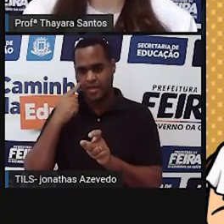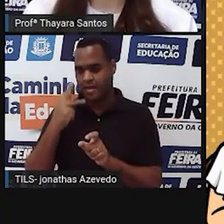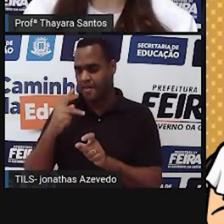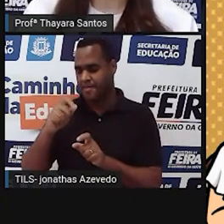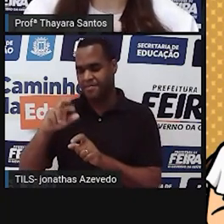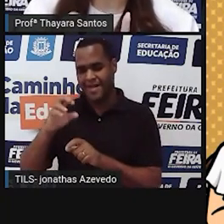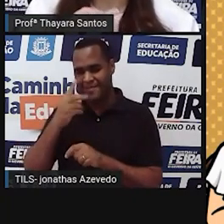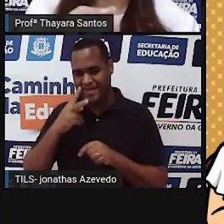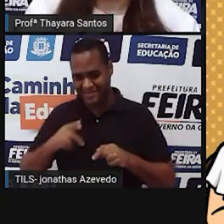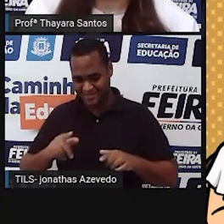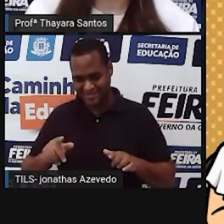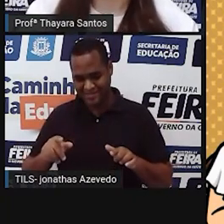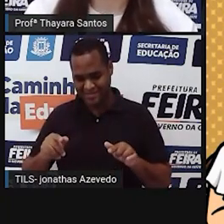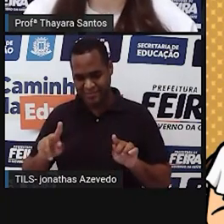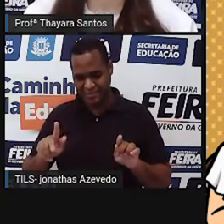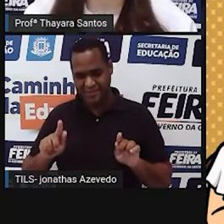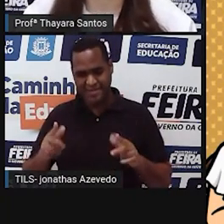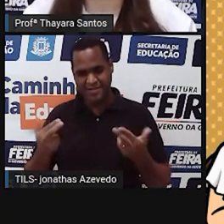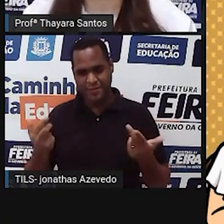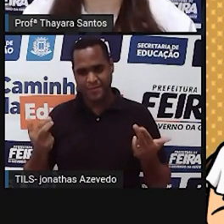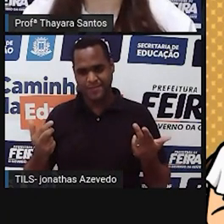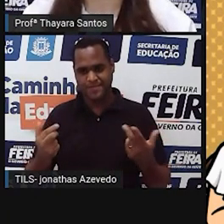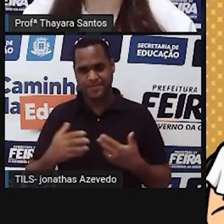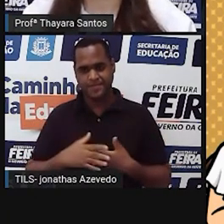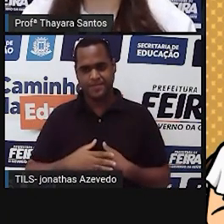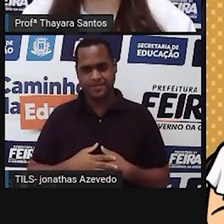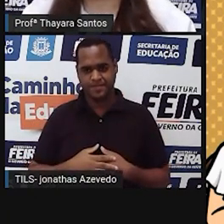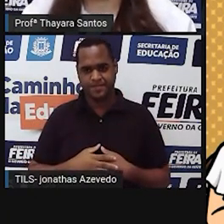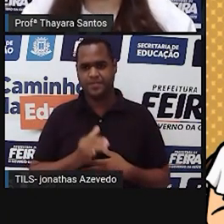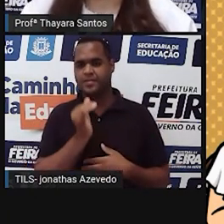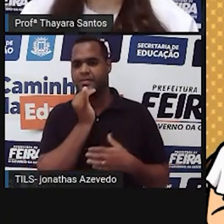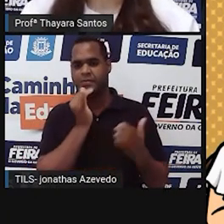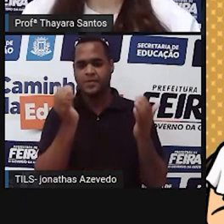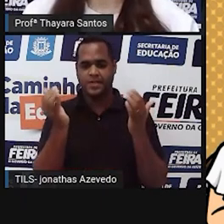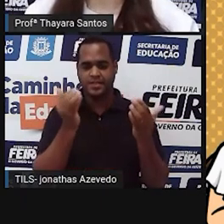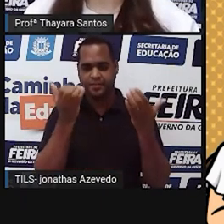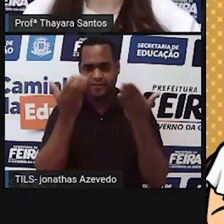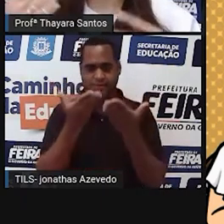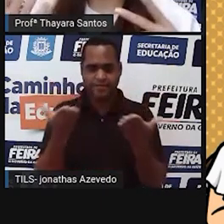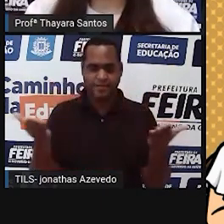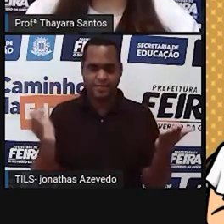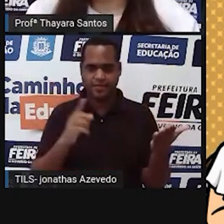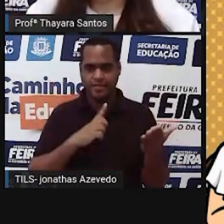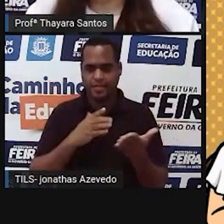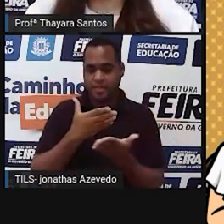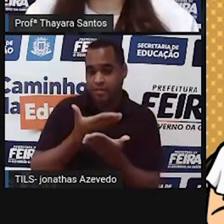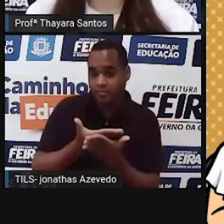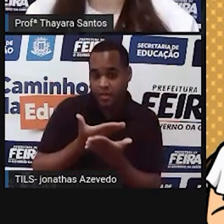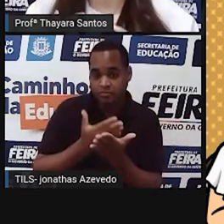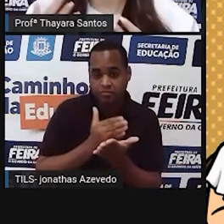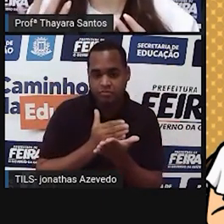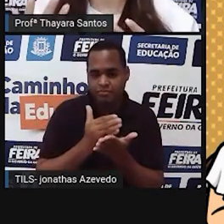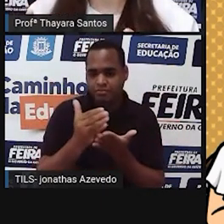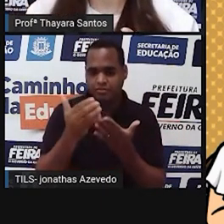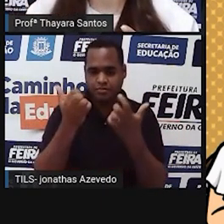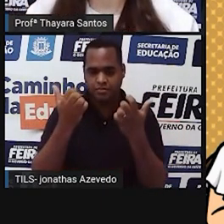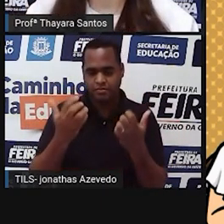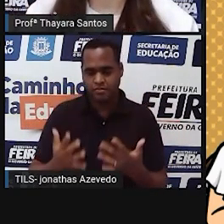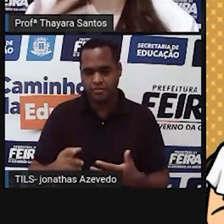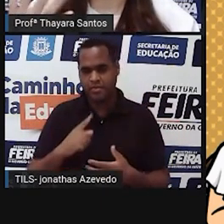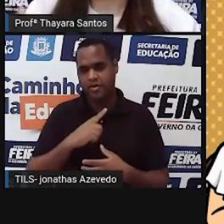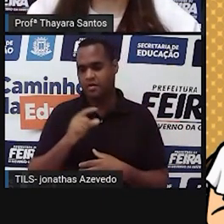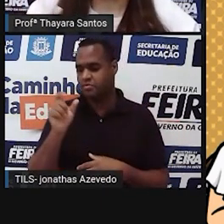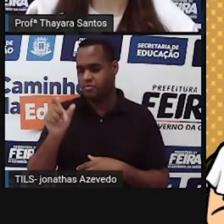par de genes alelos iguais. Aí eu coloquei aqui um exemplo para vocês. A gente vai estudar mais adiante, né,